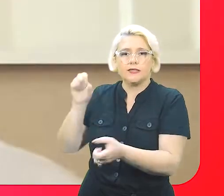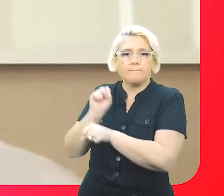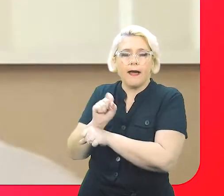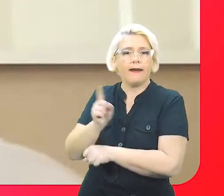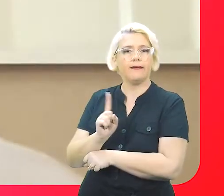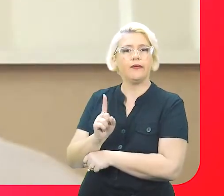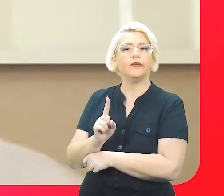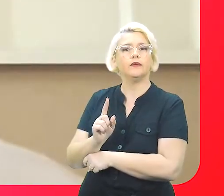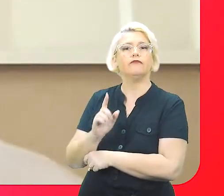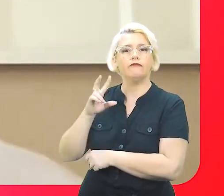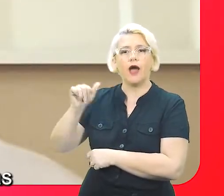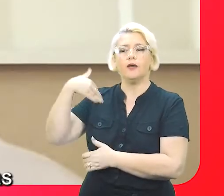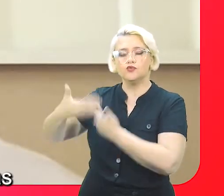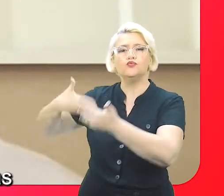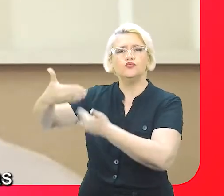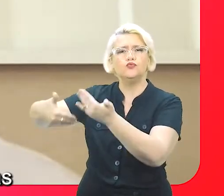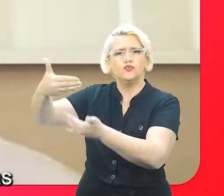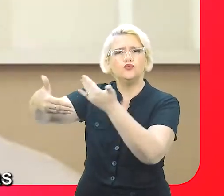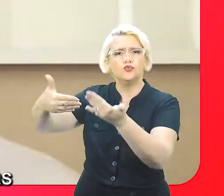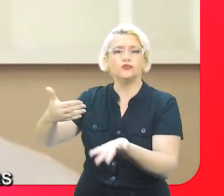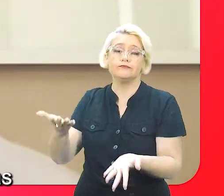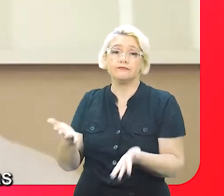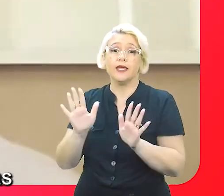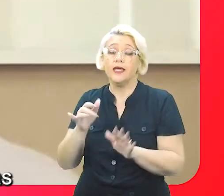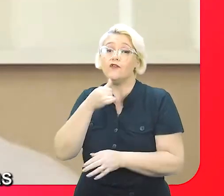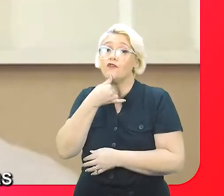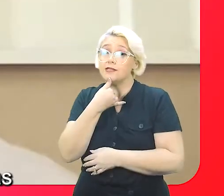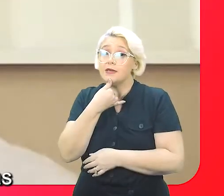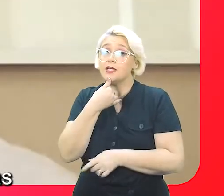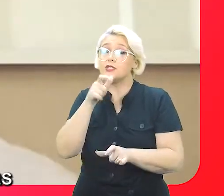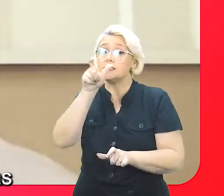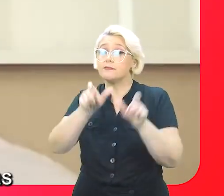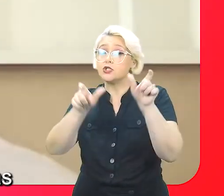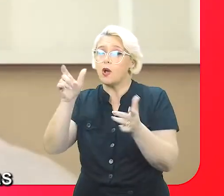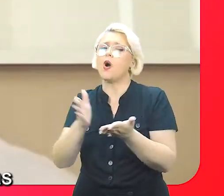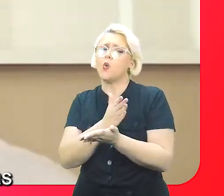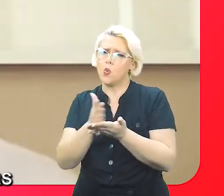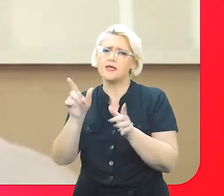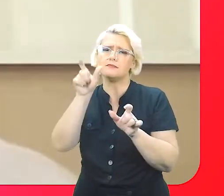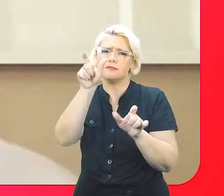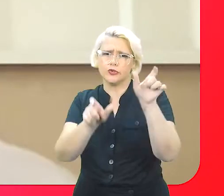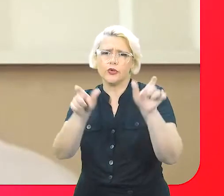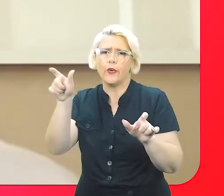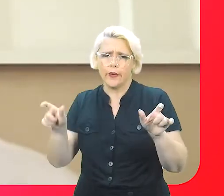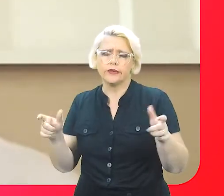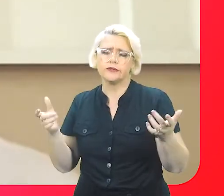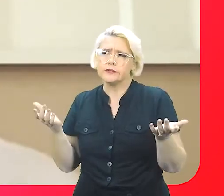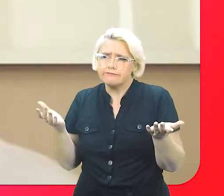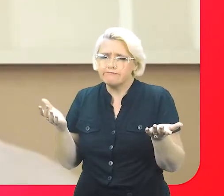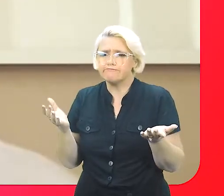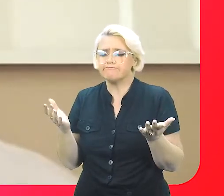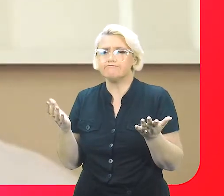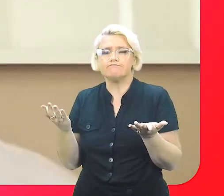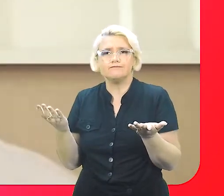param. E, infelizmente, algumas pessoas